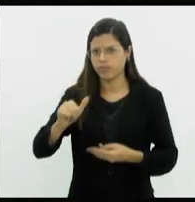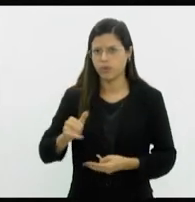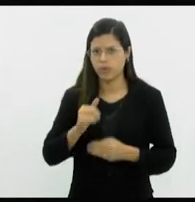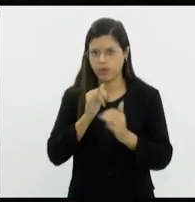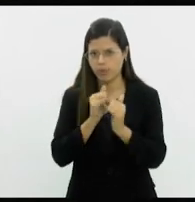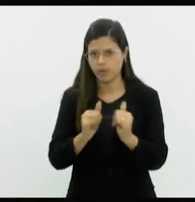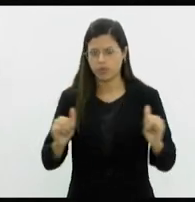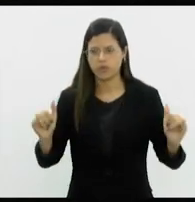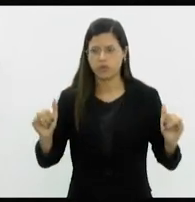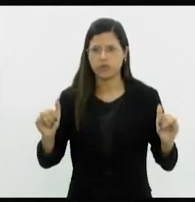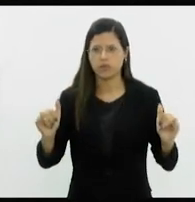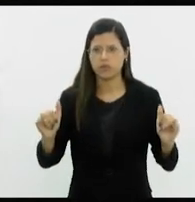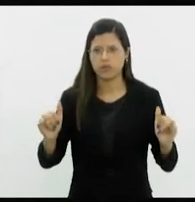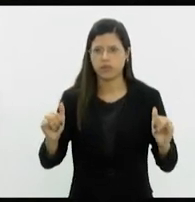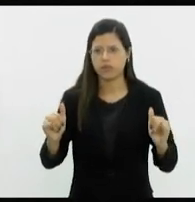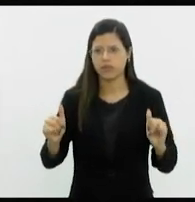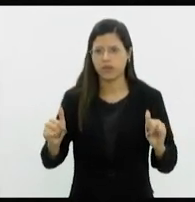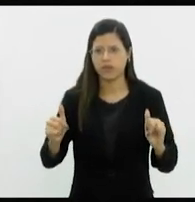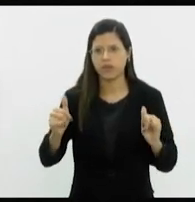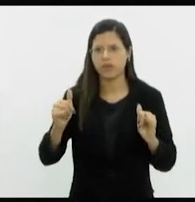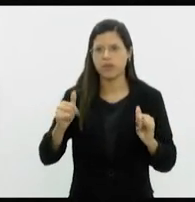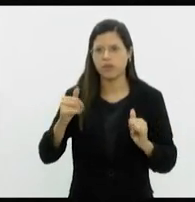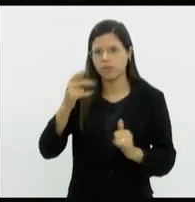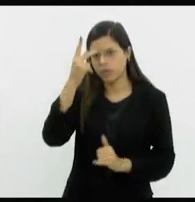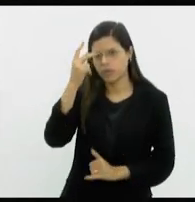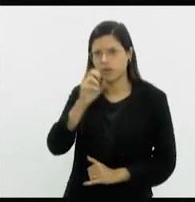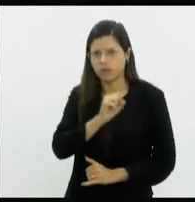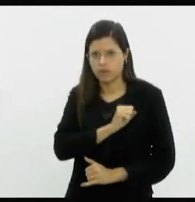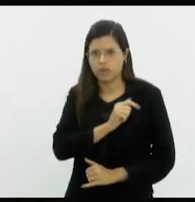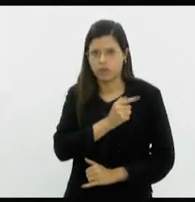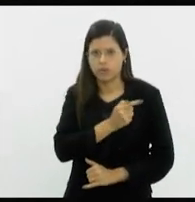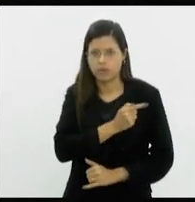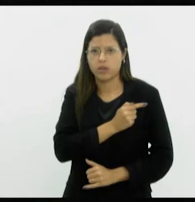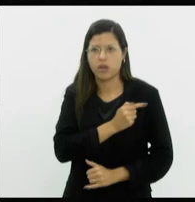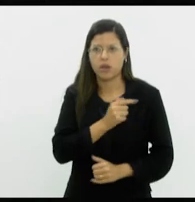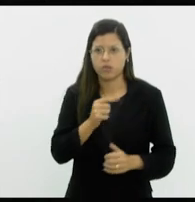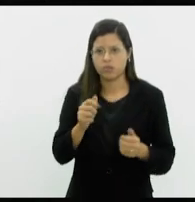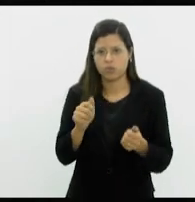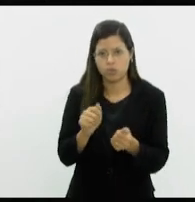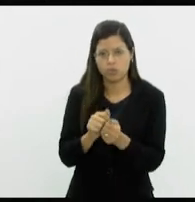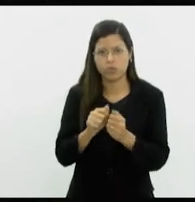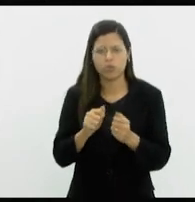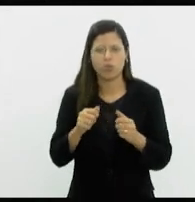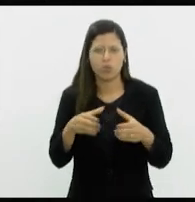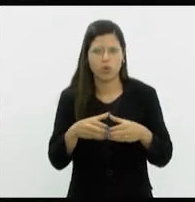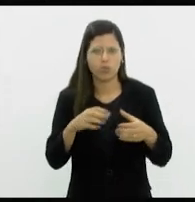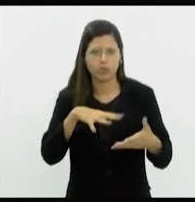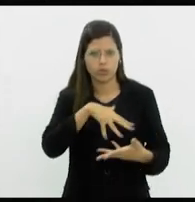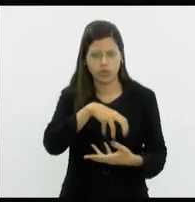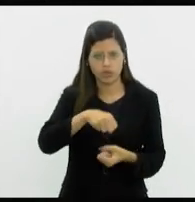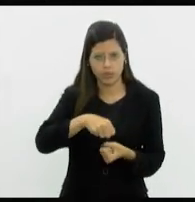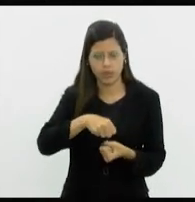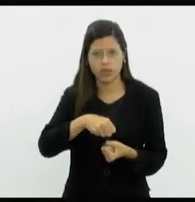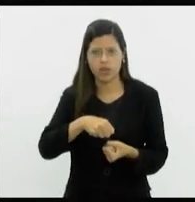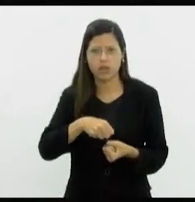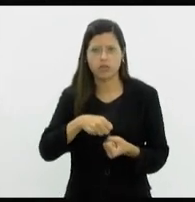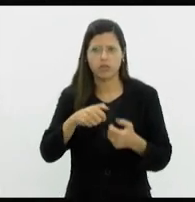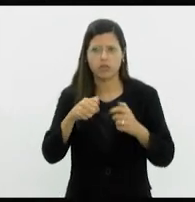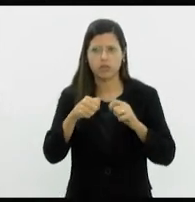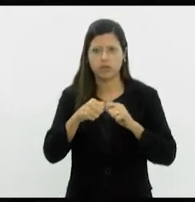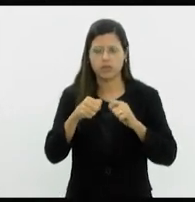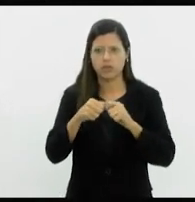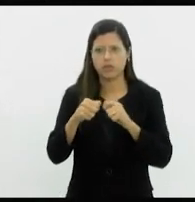informar, que o pessoal de São Gonçalo, em conjunto com a Rede Sustentabilidade, fizeram